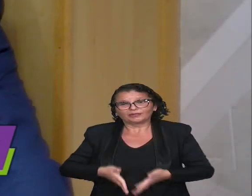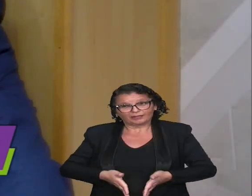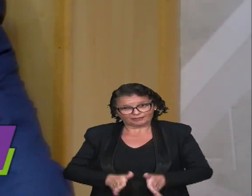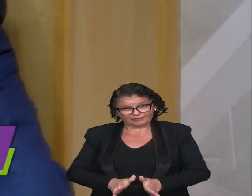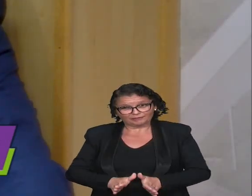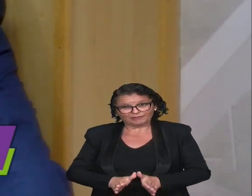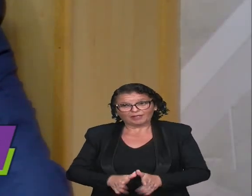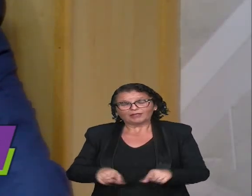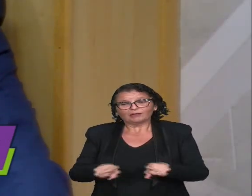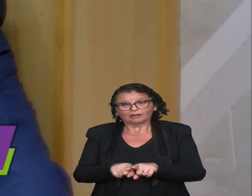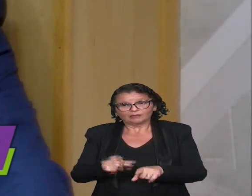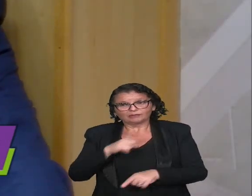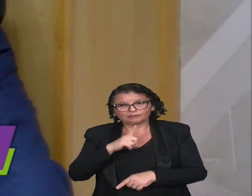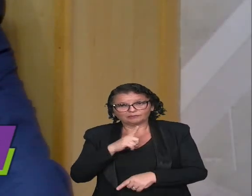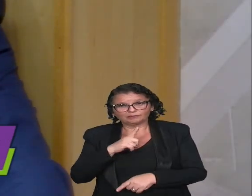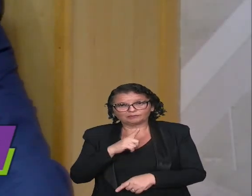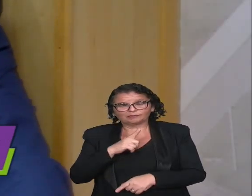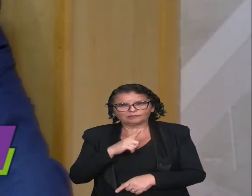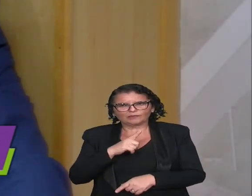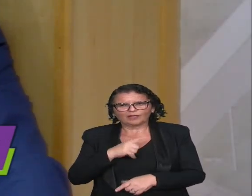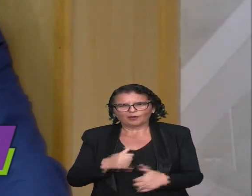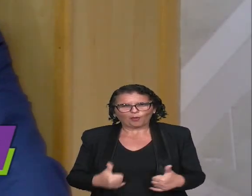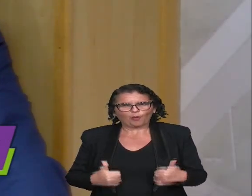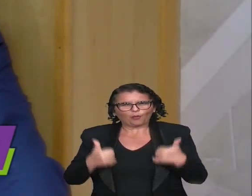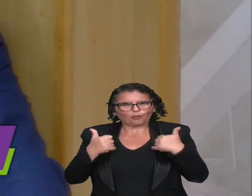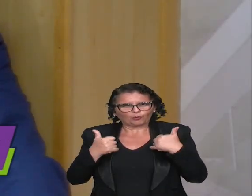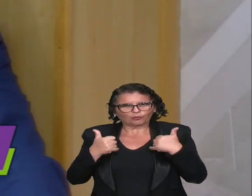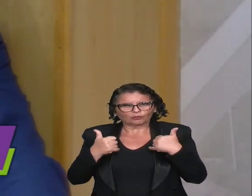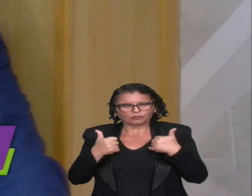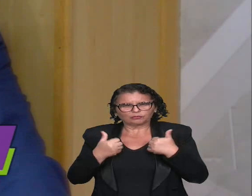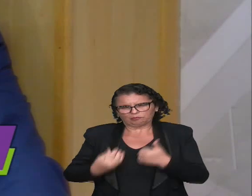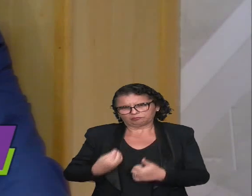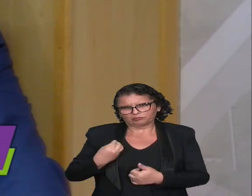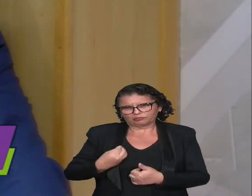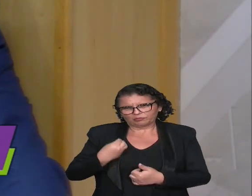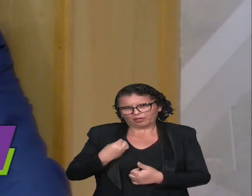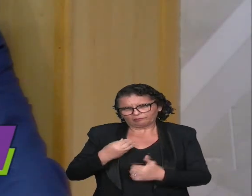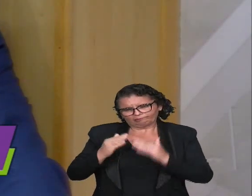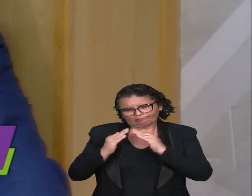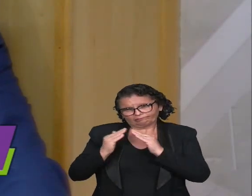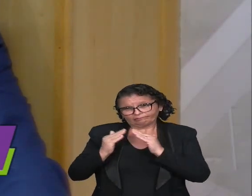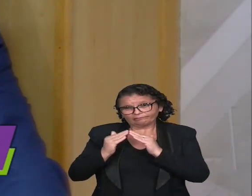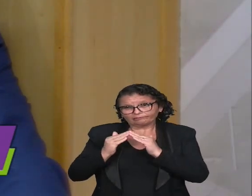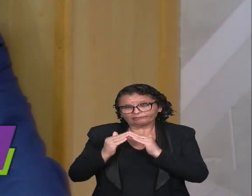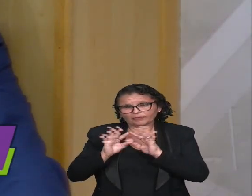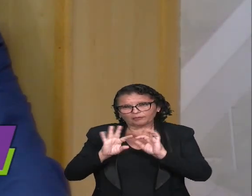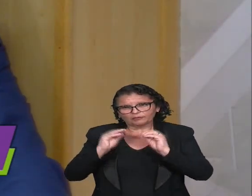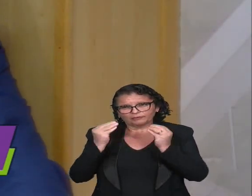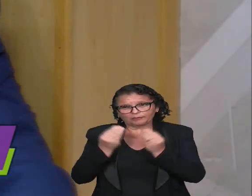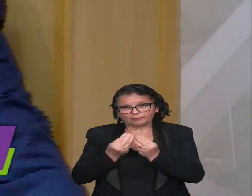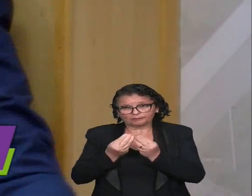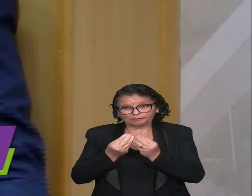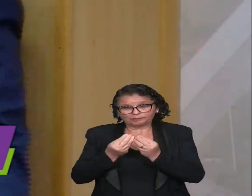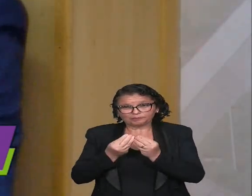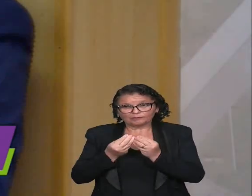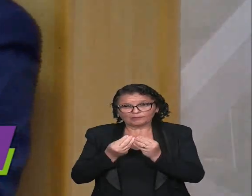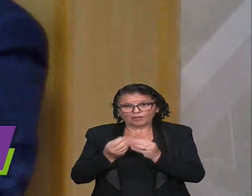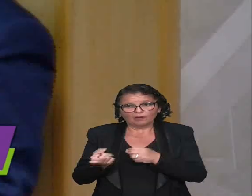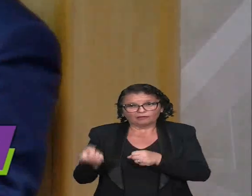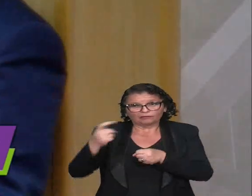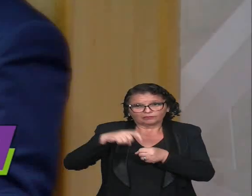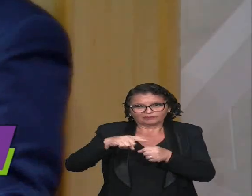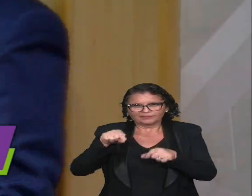cidade onde tenho orgulho de continuar vivendo com a minha família voltar a essa casa aqui